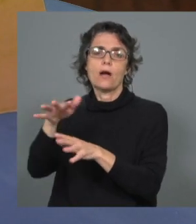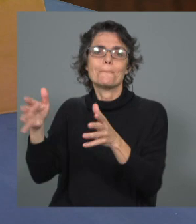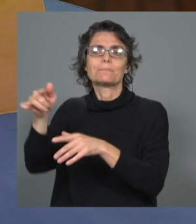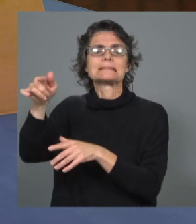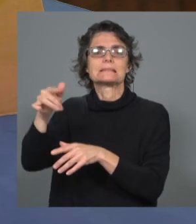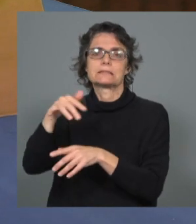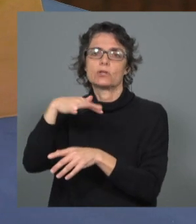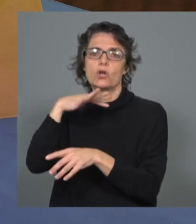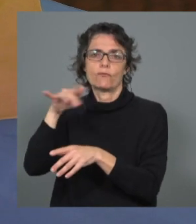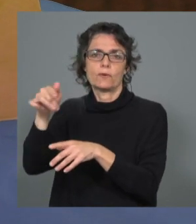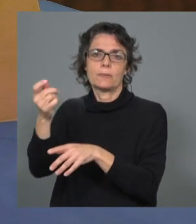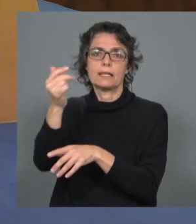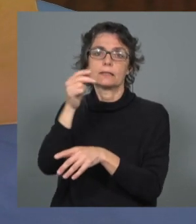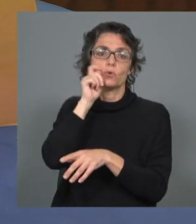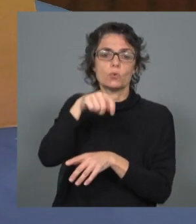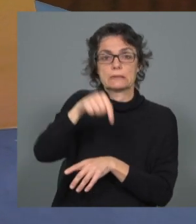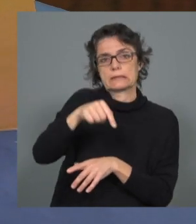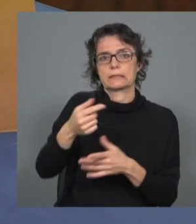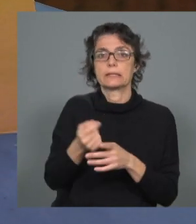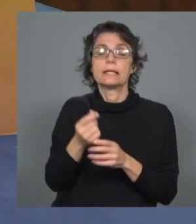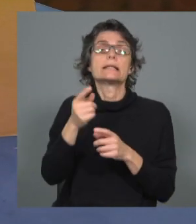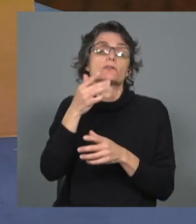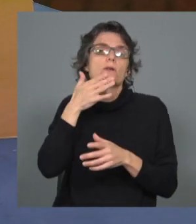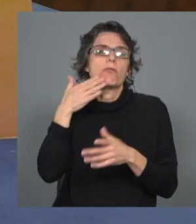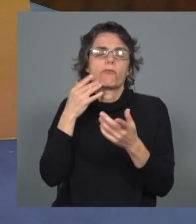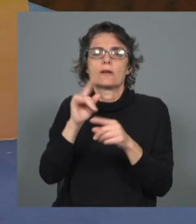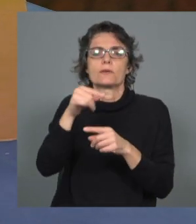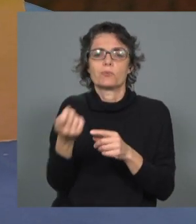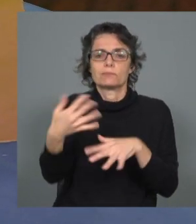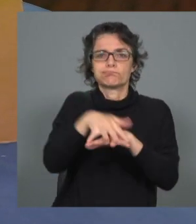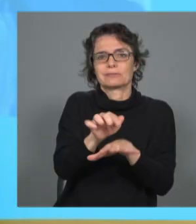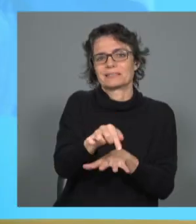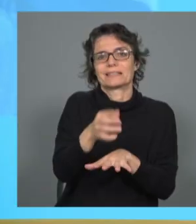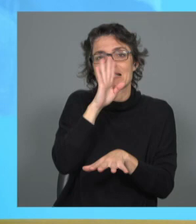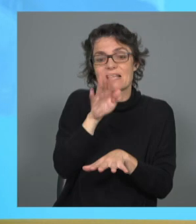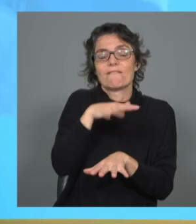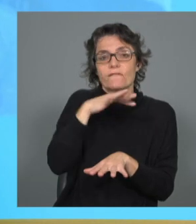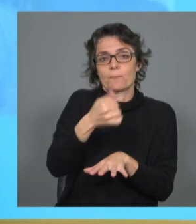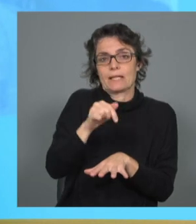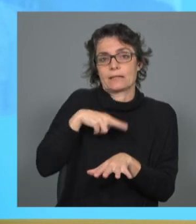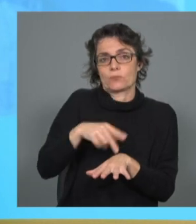depois a integração cá, não é? É absolutamente fundamental. Pronto, nós